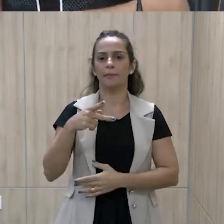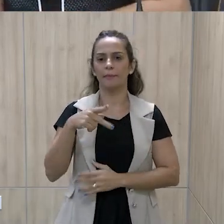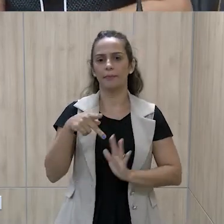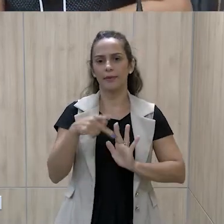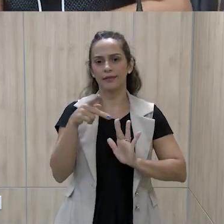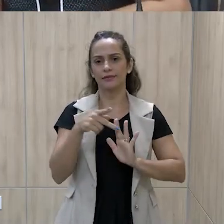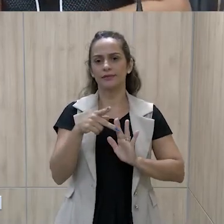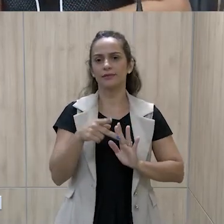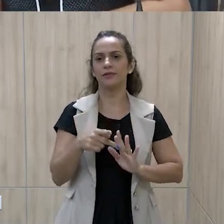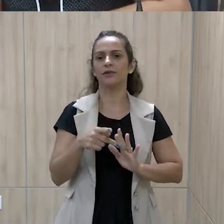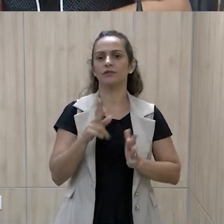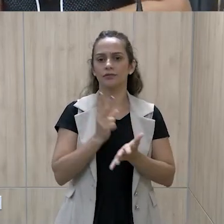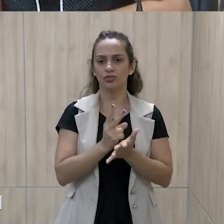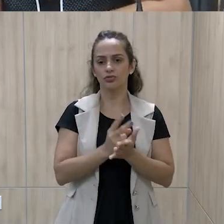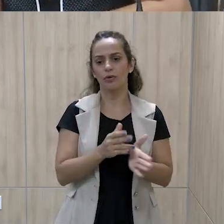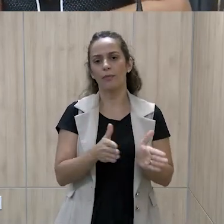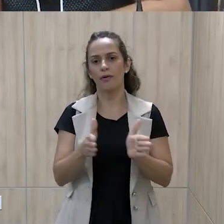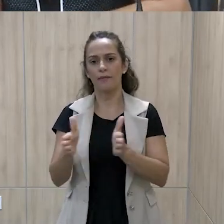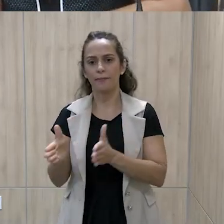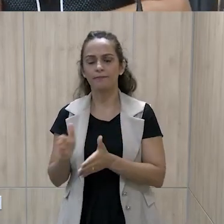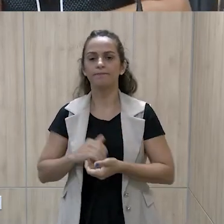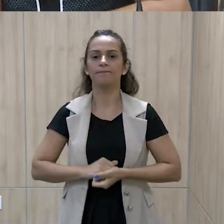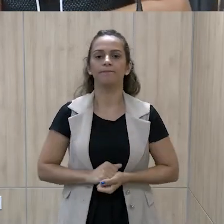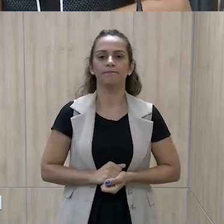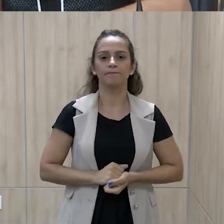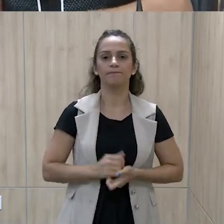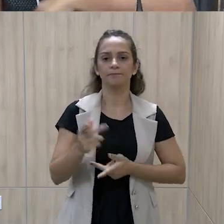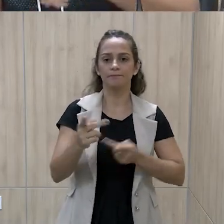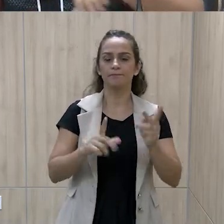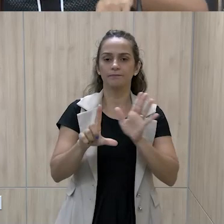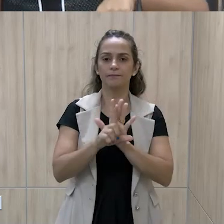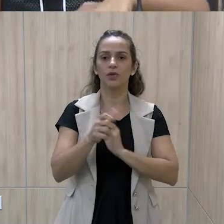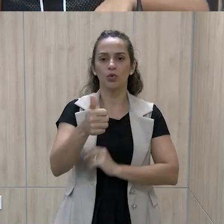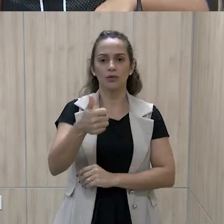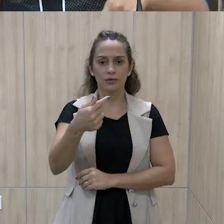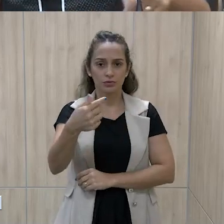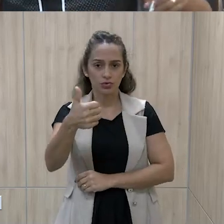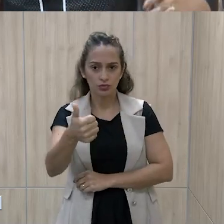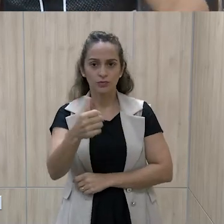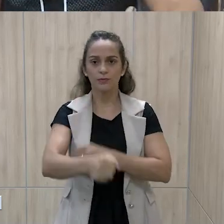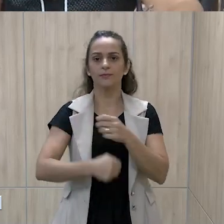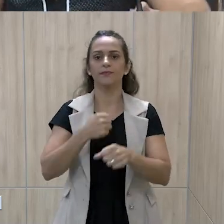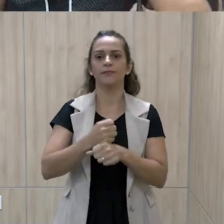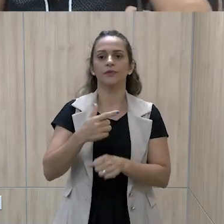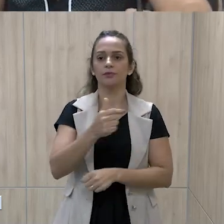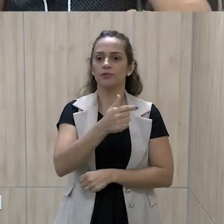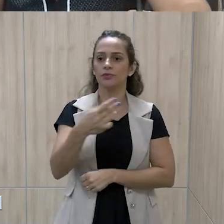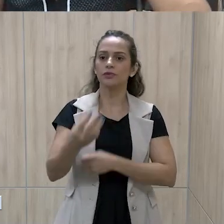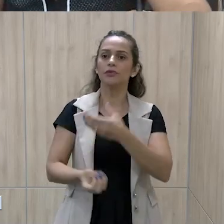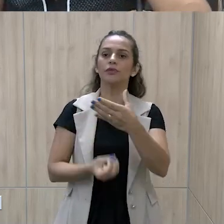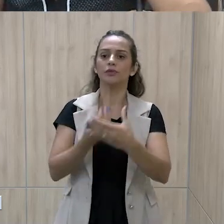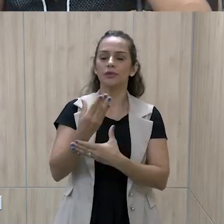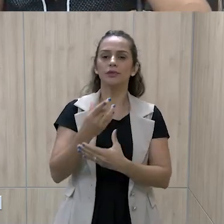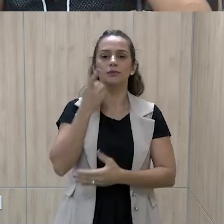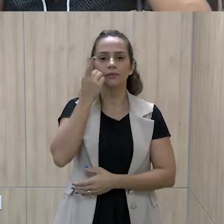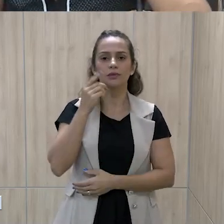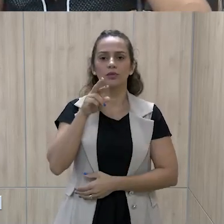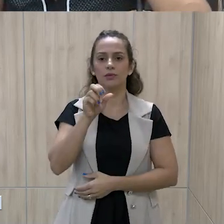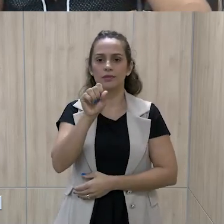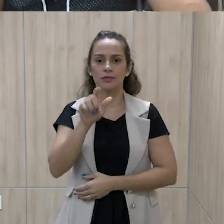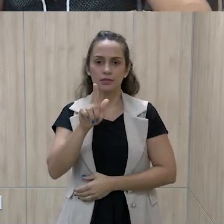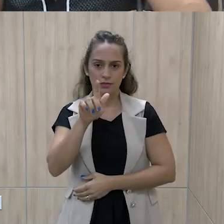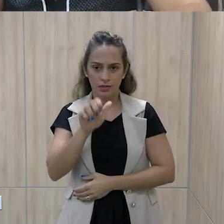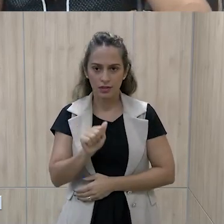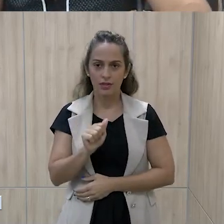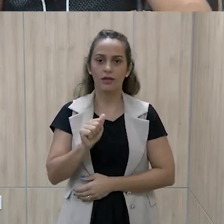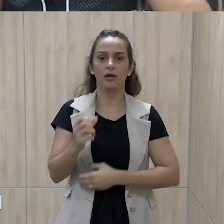aprovado parecer e segue a expediente projeto de lei número 171 de 2023 a de